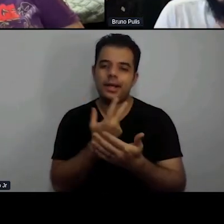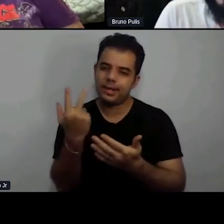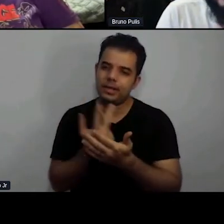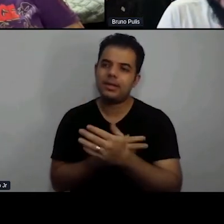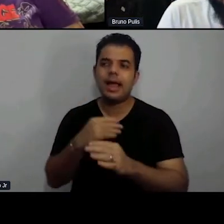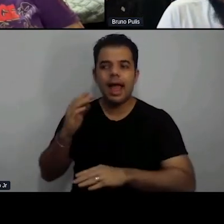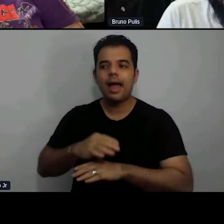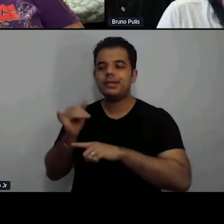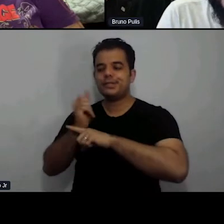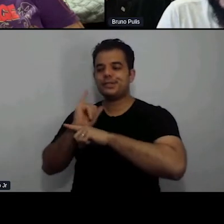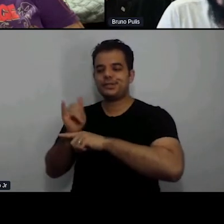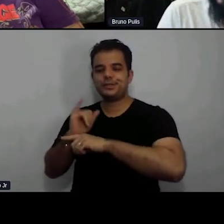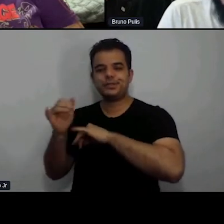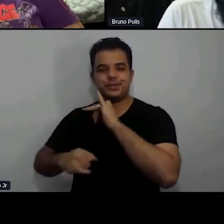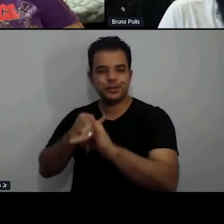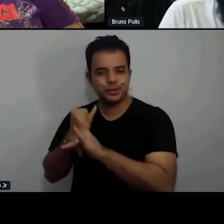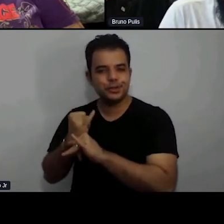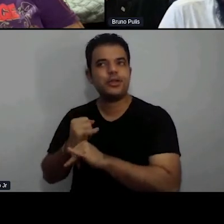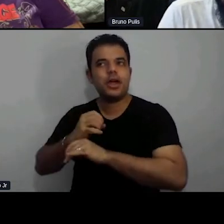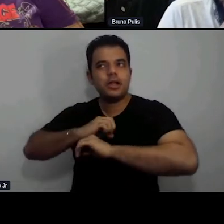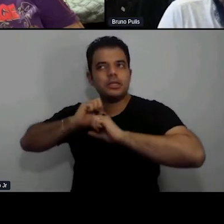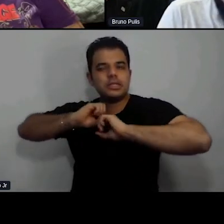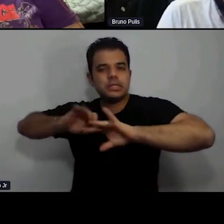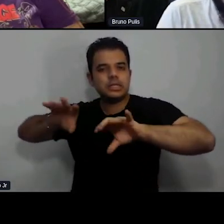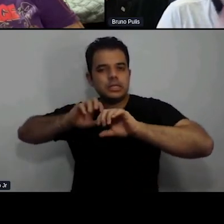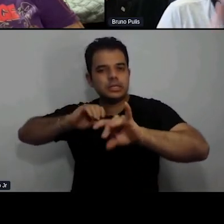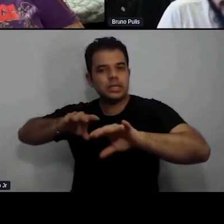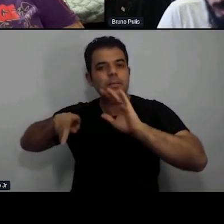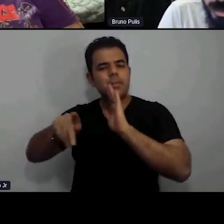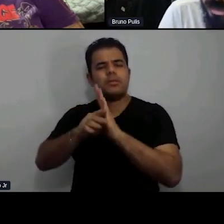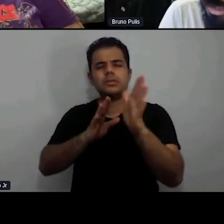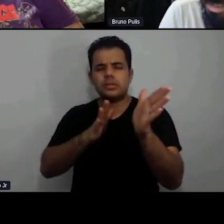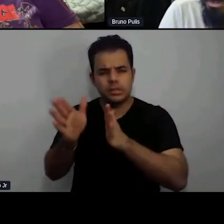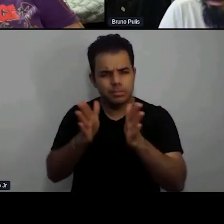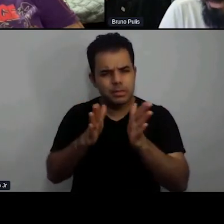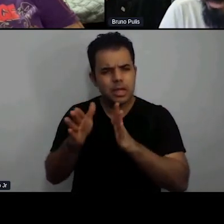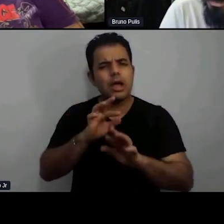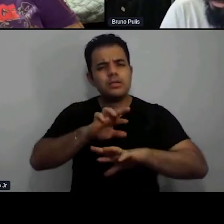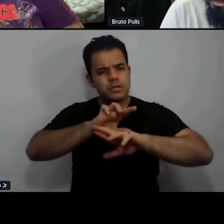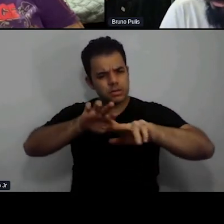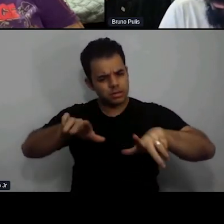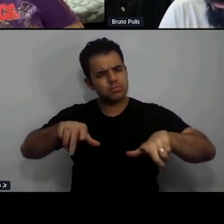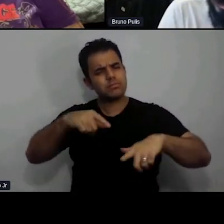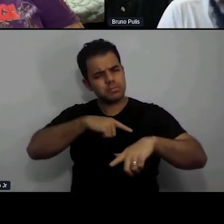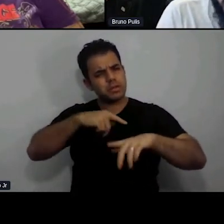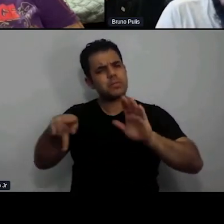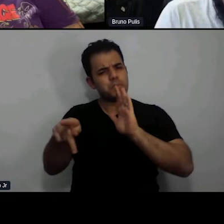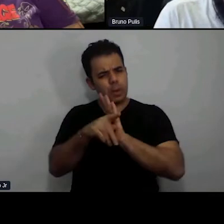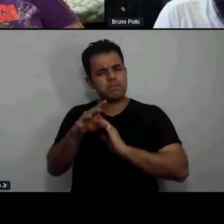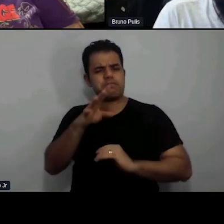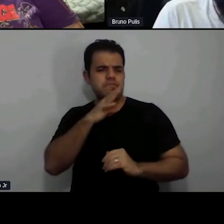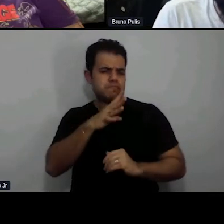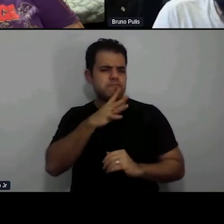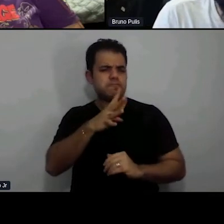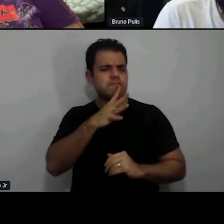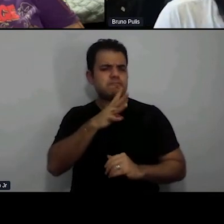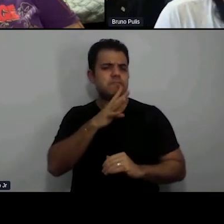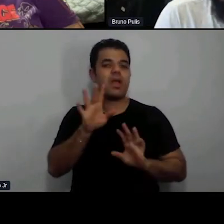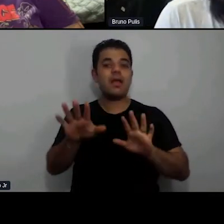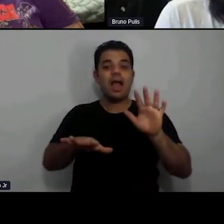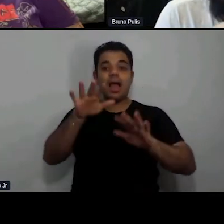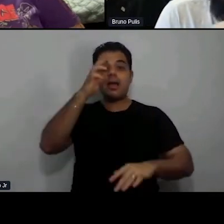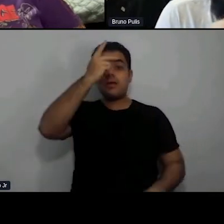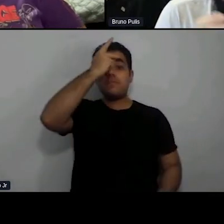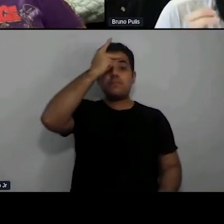na internet, tem muita coisa falando sobre acessibilidade, usabilidade, diversas áreas de conhecimento. E aí as